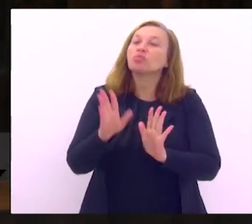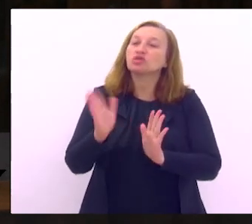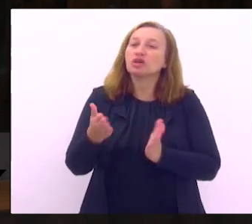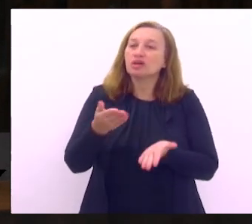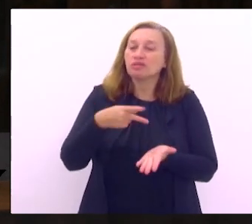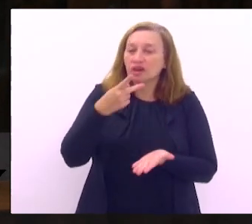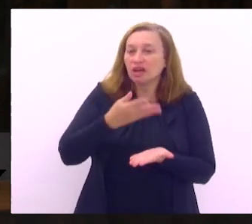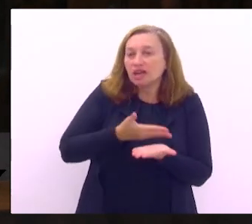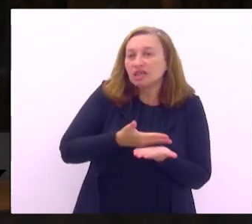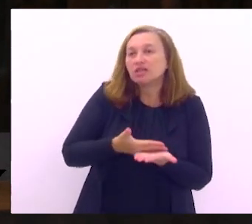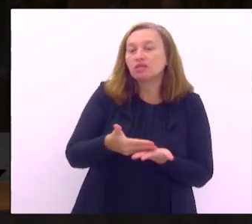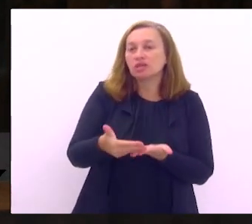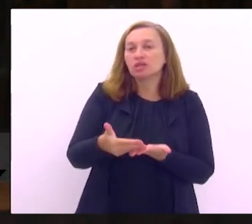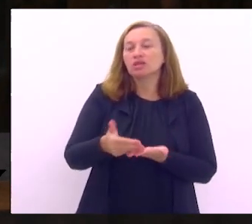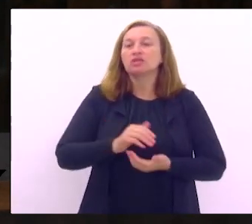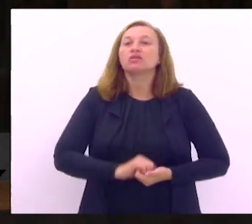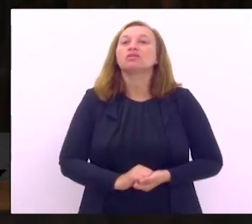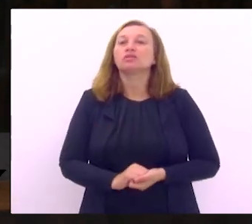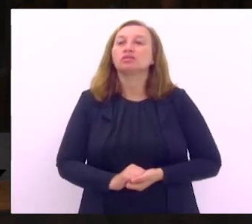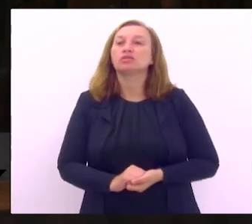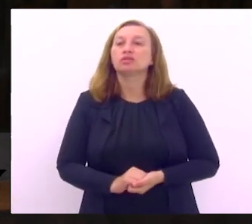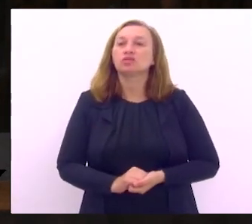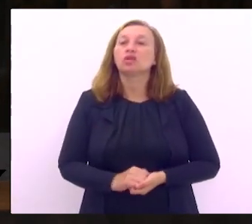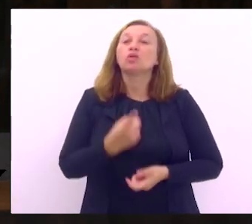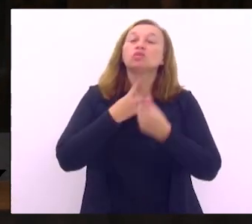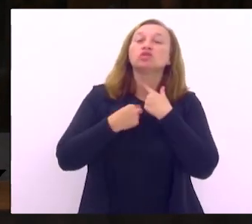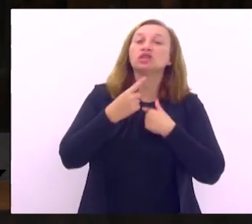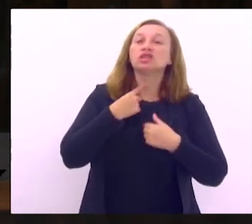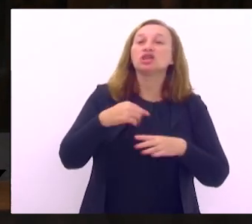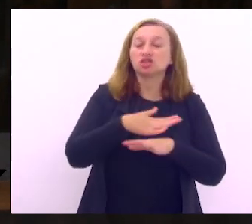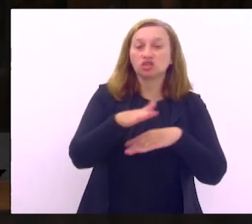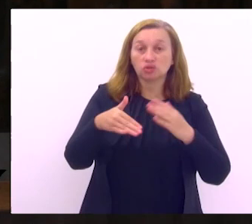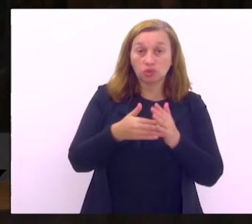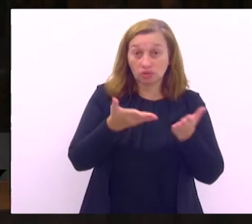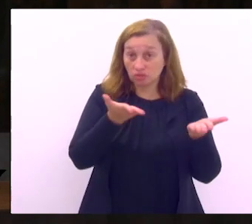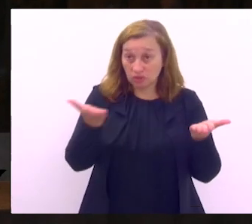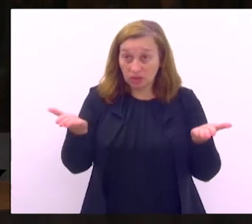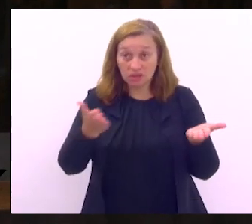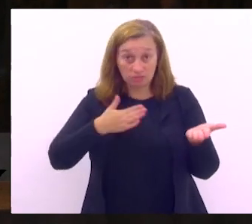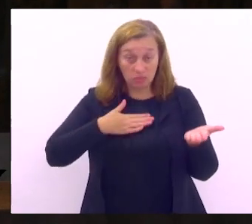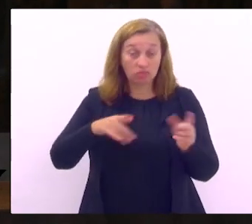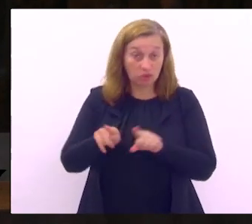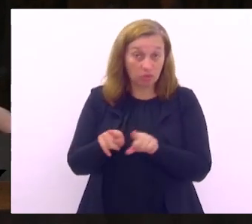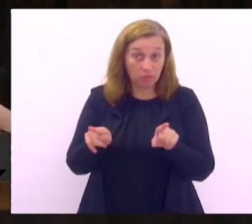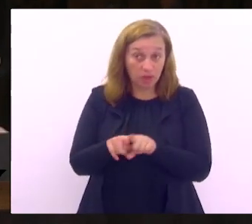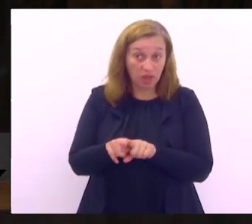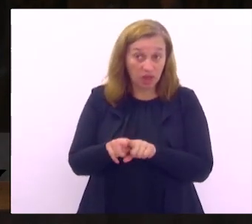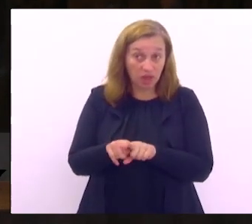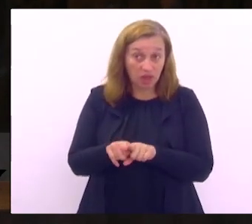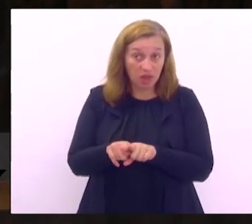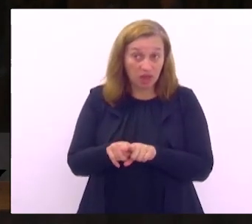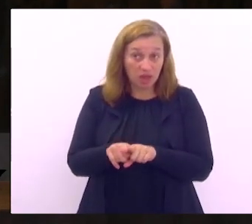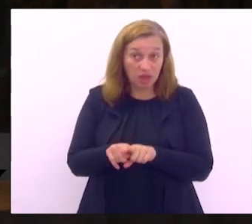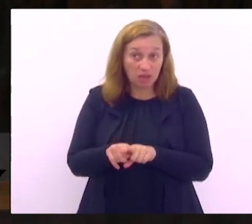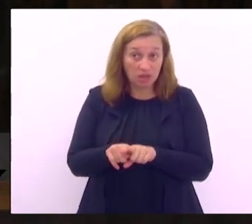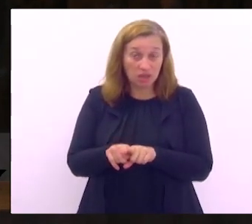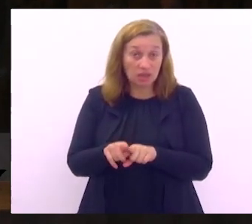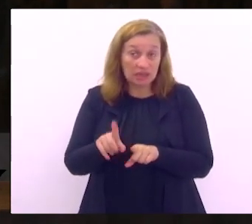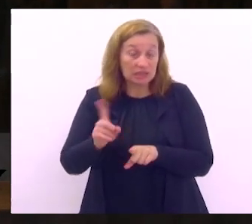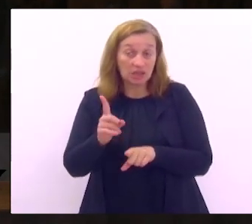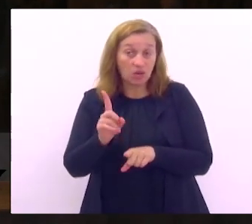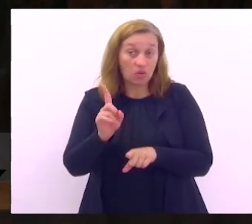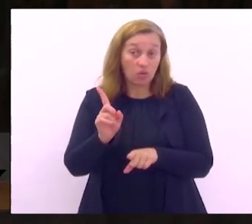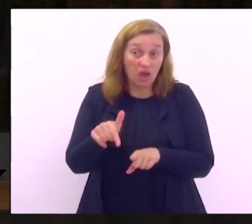da minha fala, presidente, eu diria que o desejo de todos aqui, se não é idêntico,